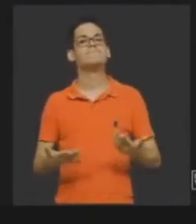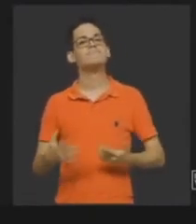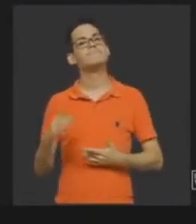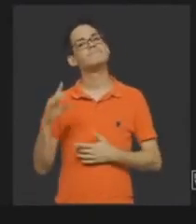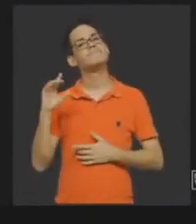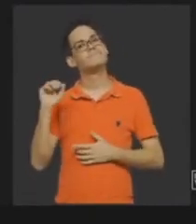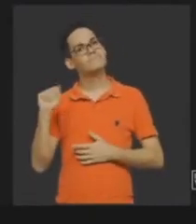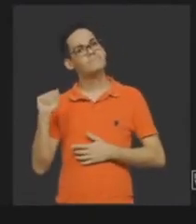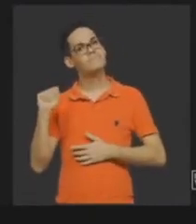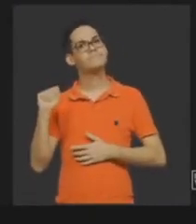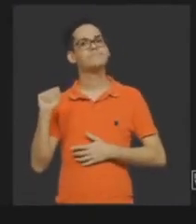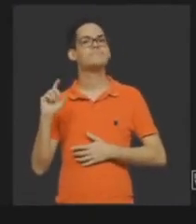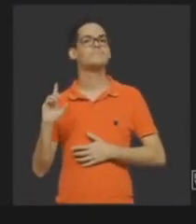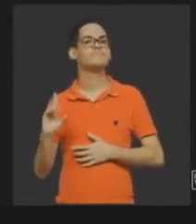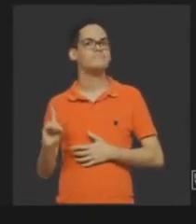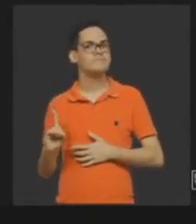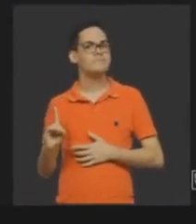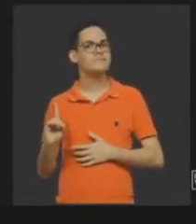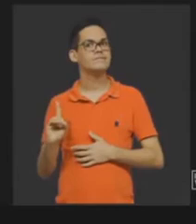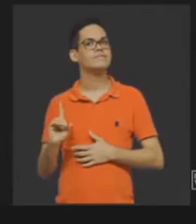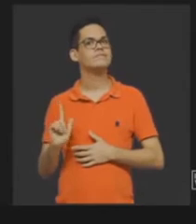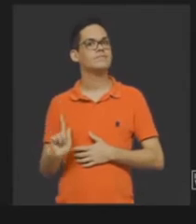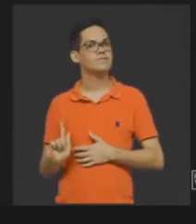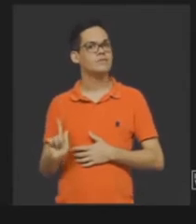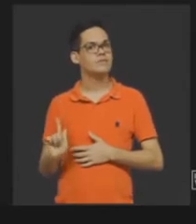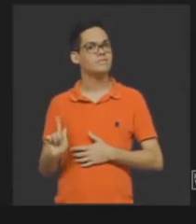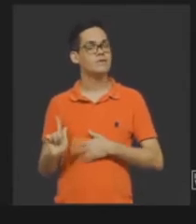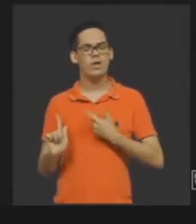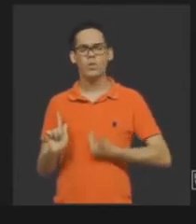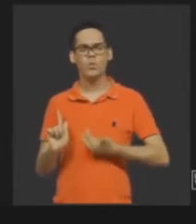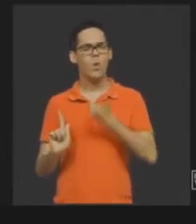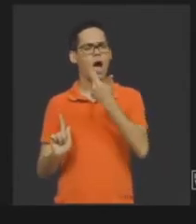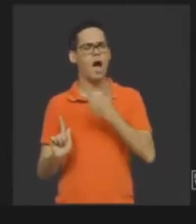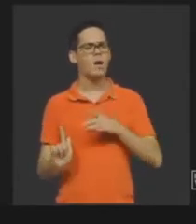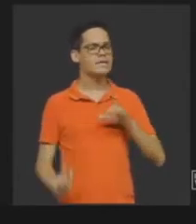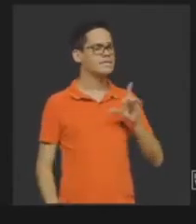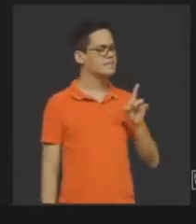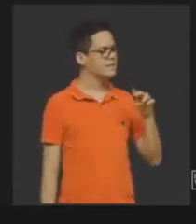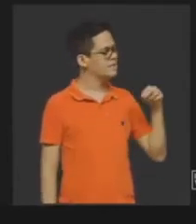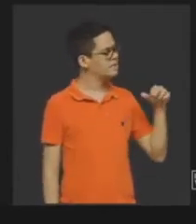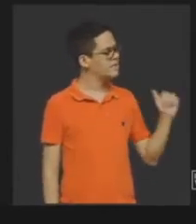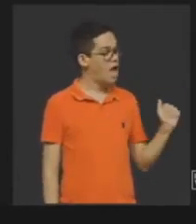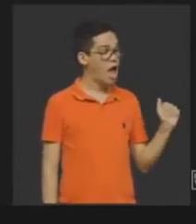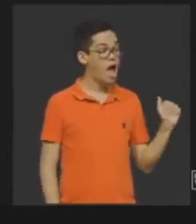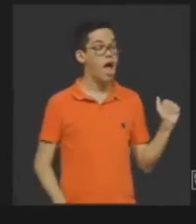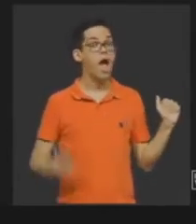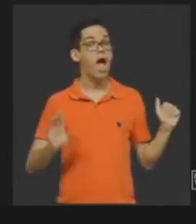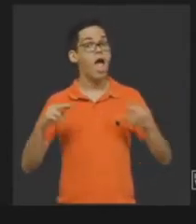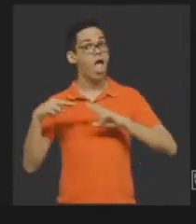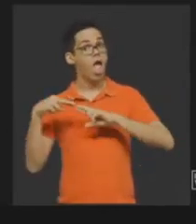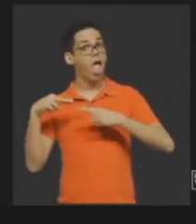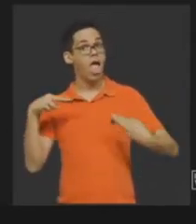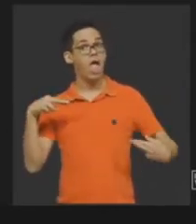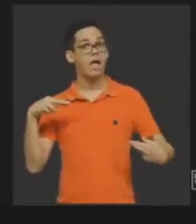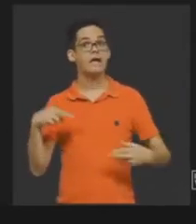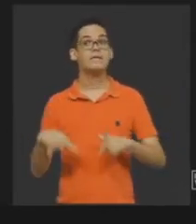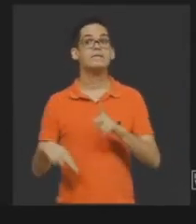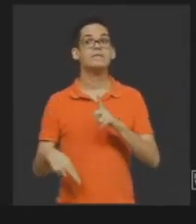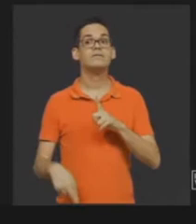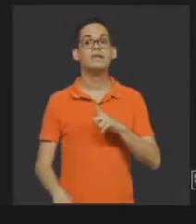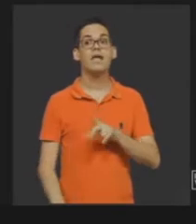Adenina, guanina e citosina, igualzinho no DNA. Agora, aqui no RNA você vai ter a